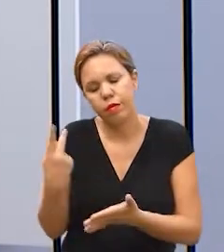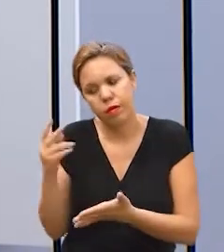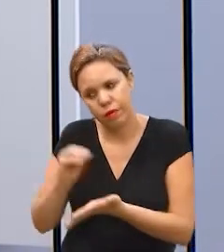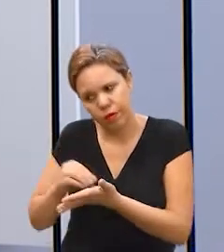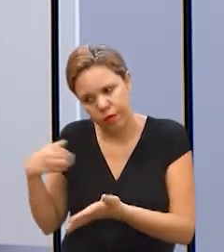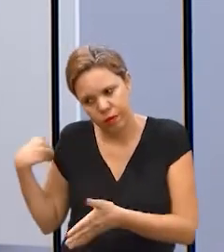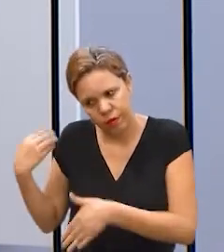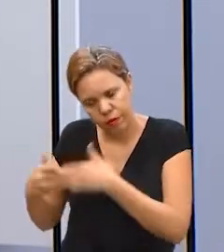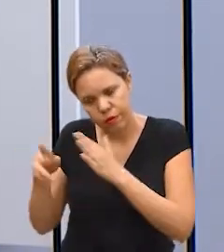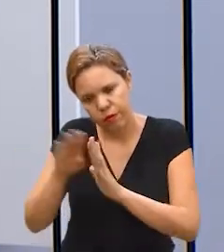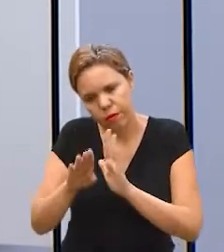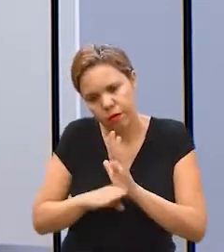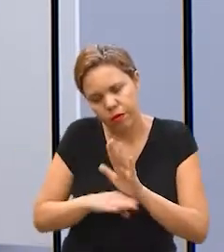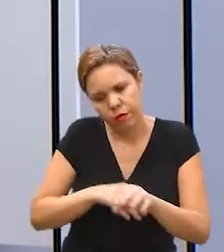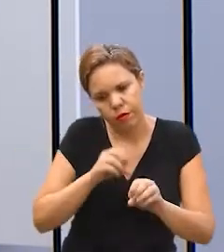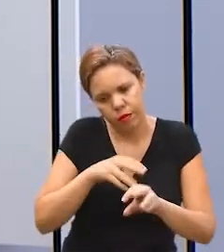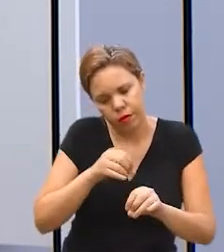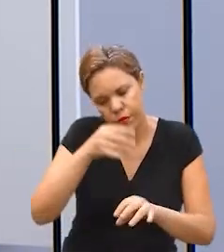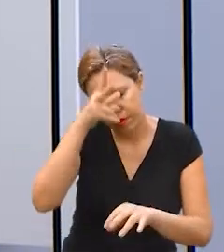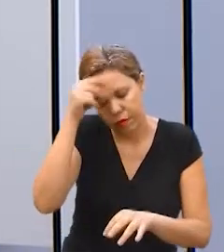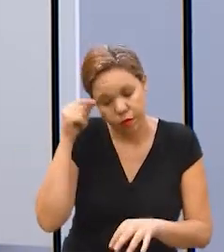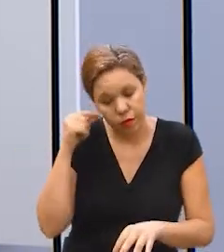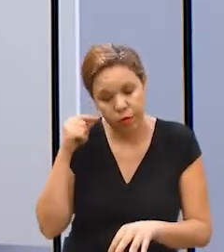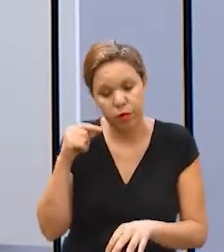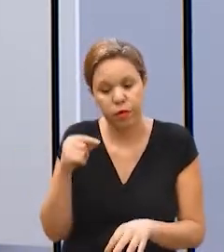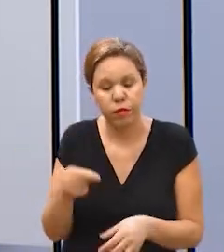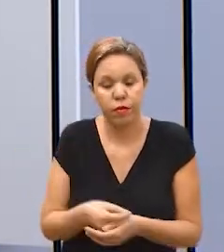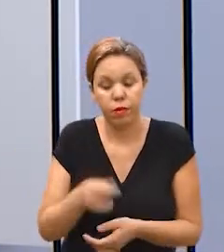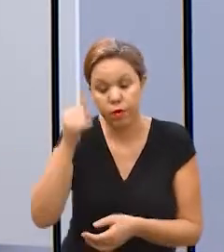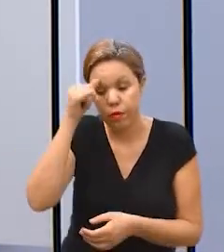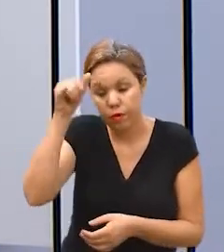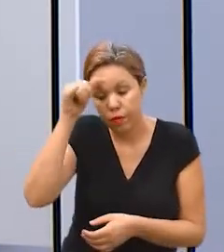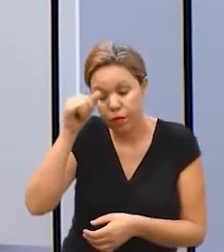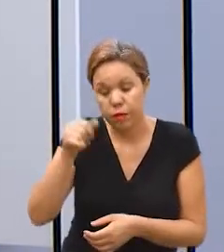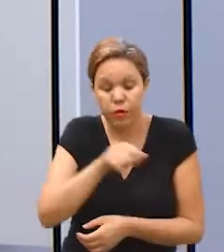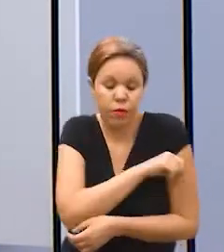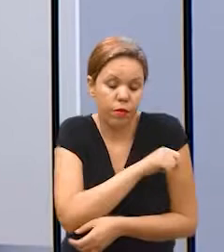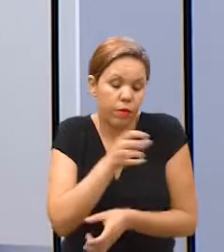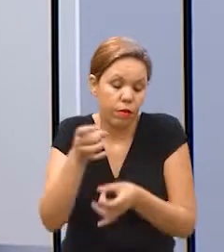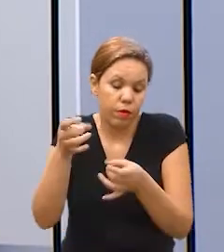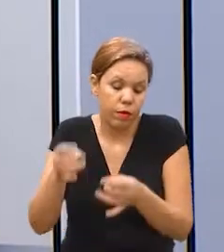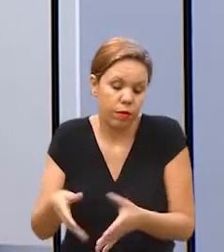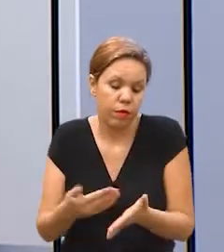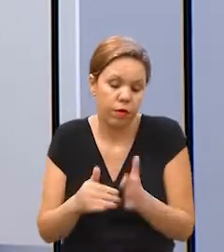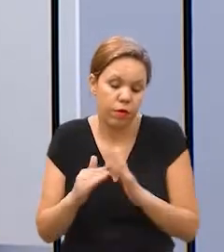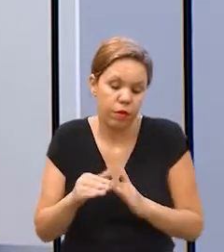plano municipal de combate à evasão escolar no EJA, para